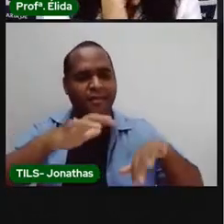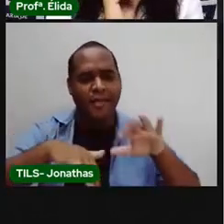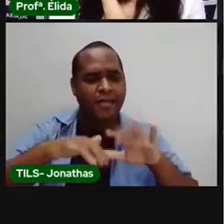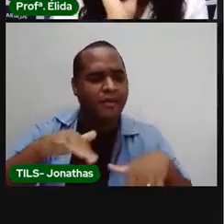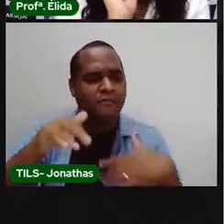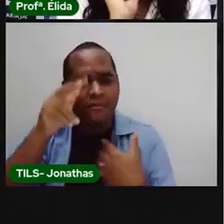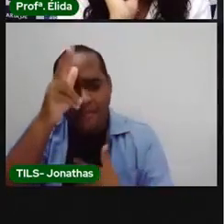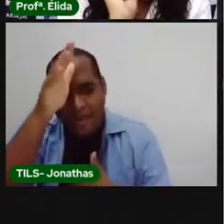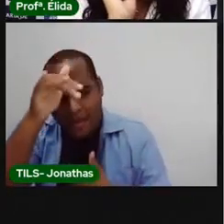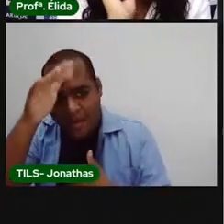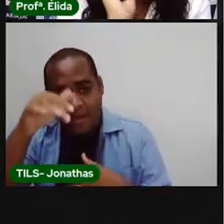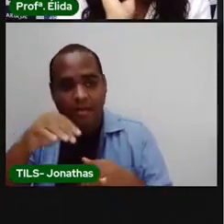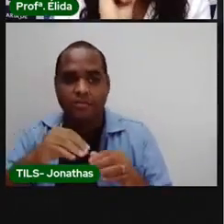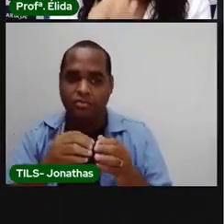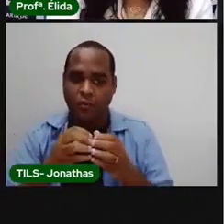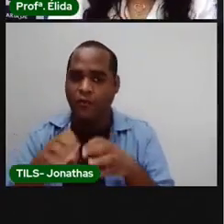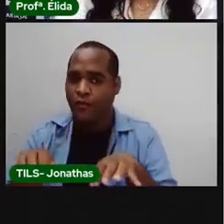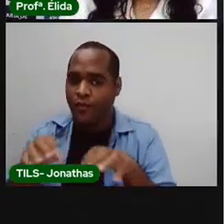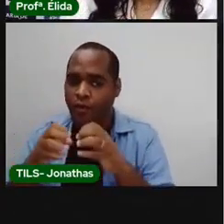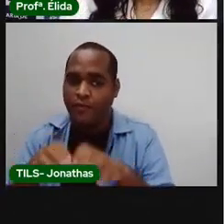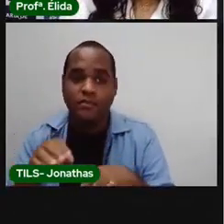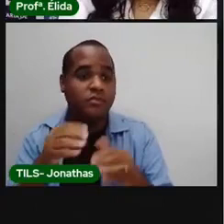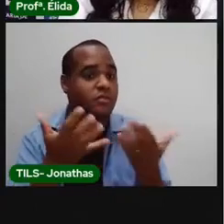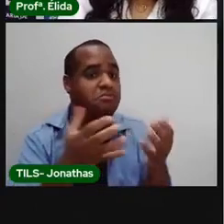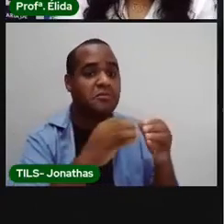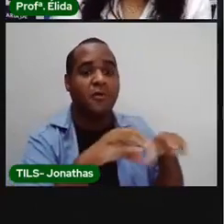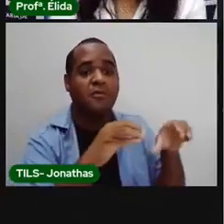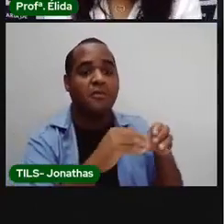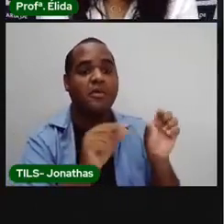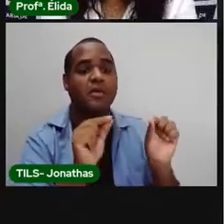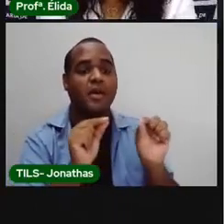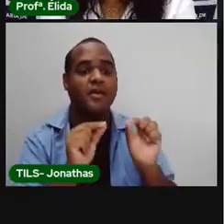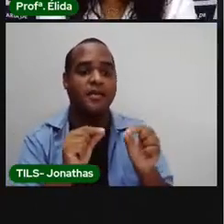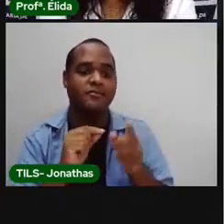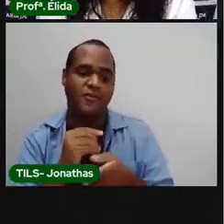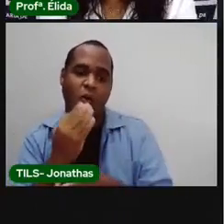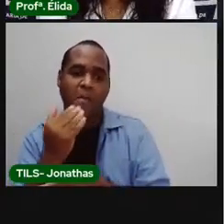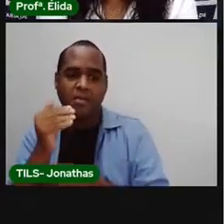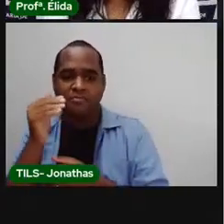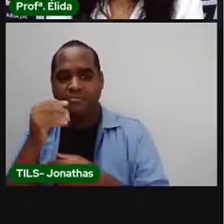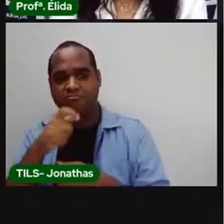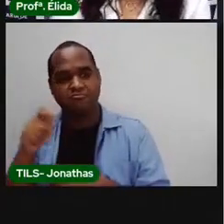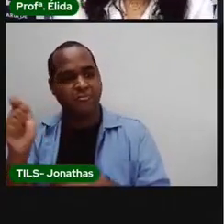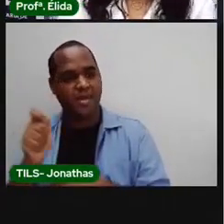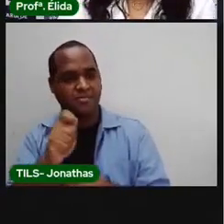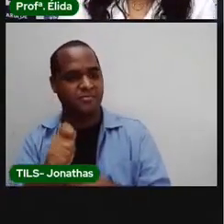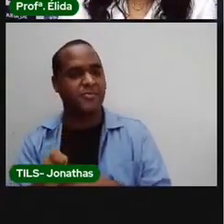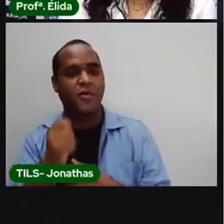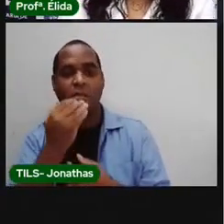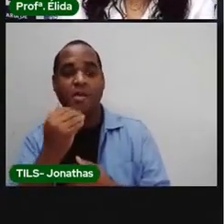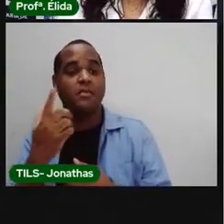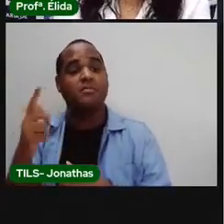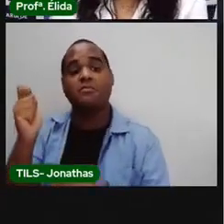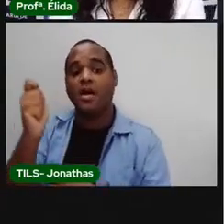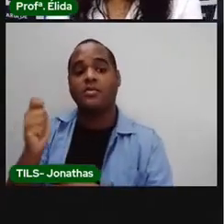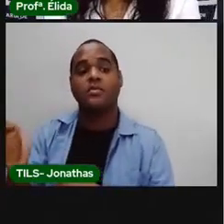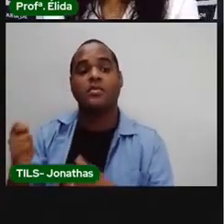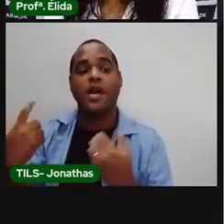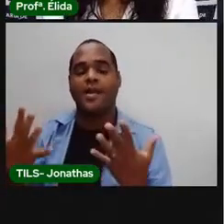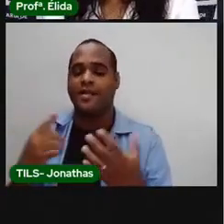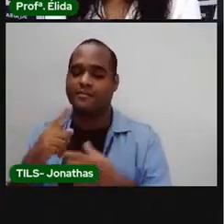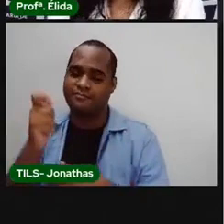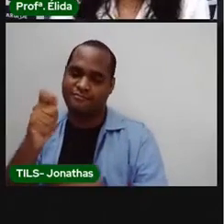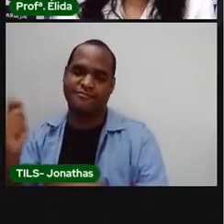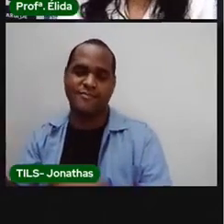galinha? Foi botar o ovo. Cadê o ovo? O padre comeu. Cadê o padre? Foi rezar